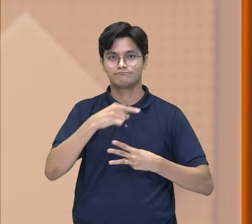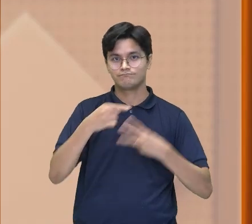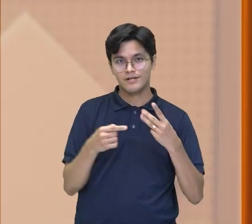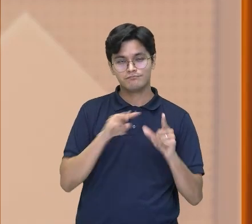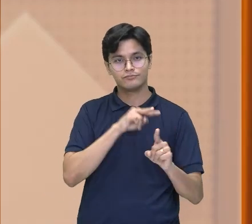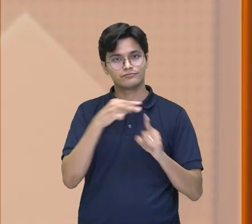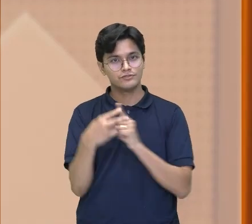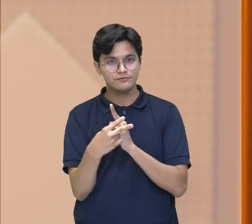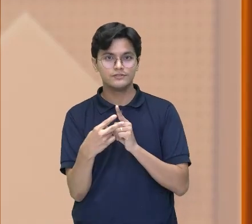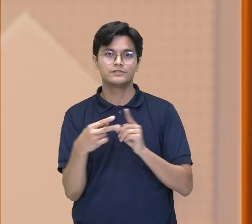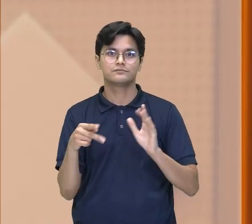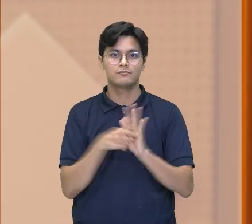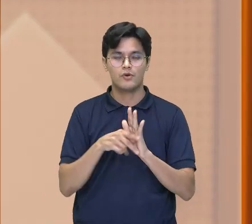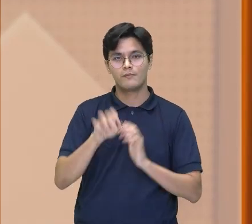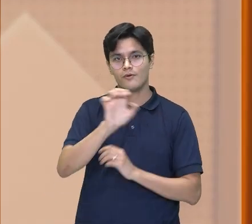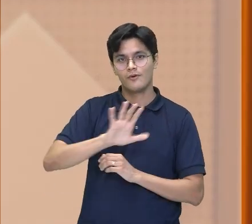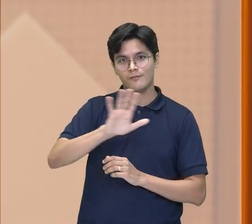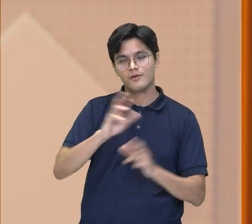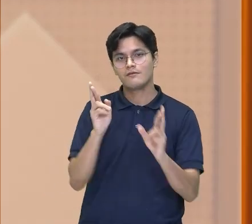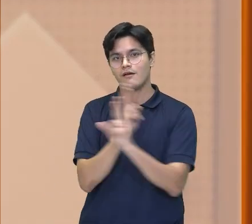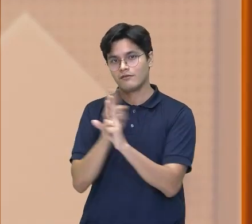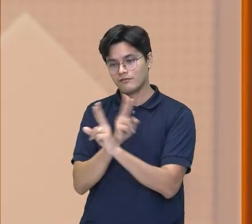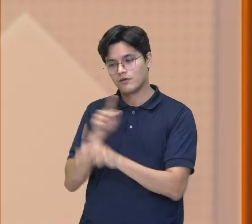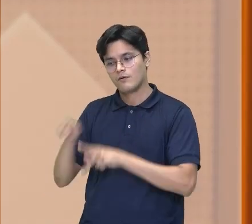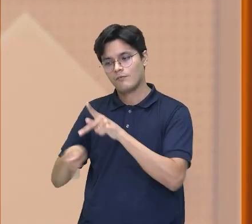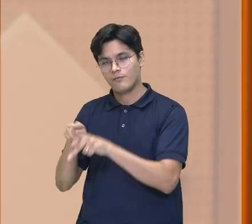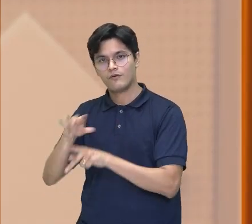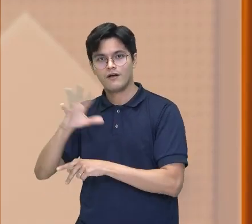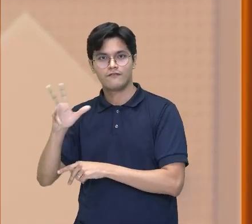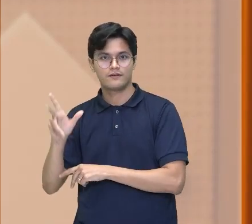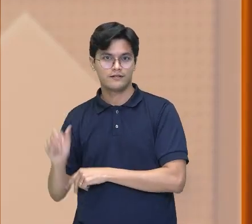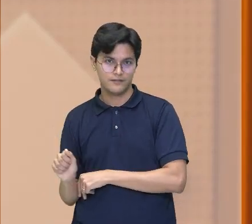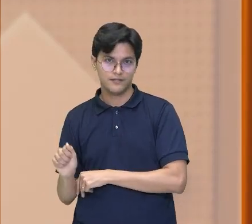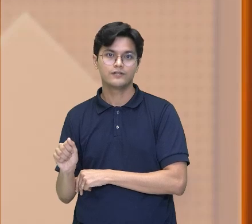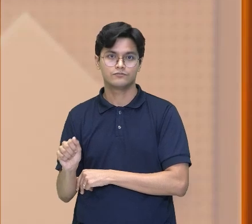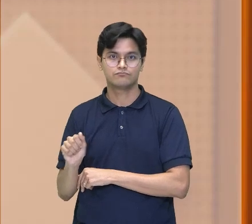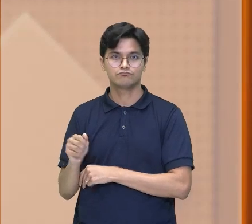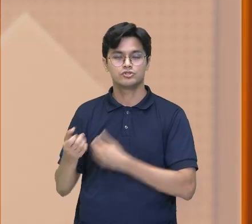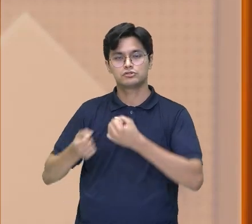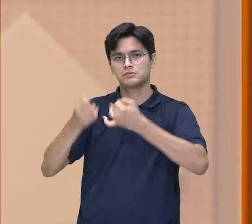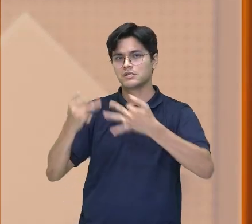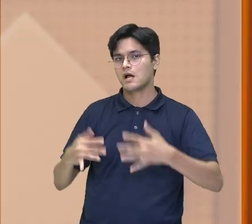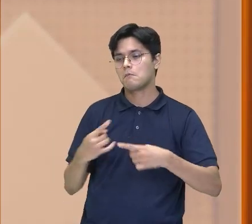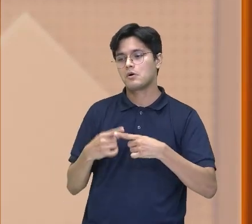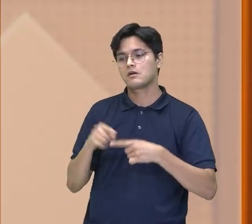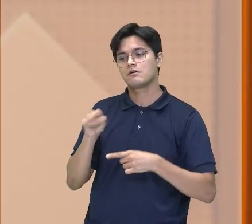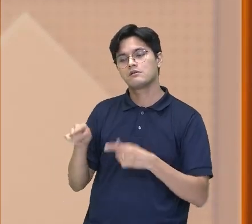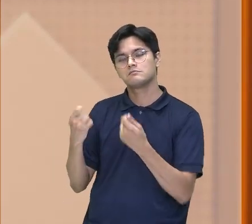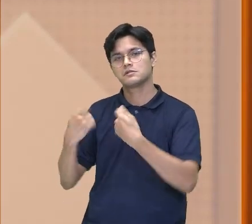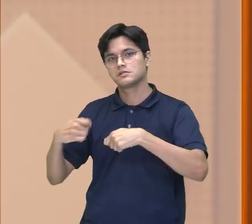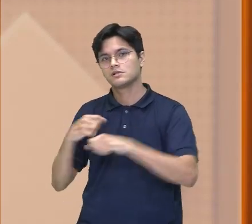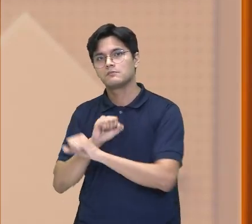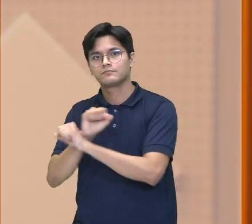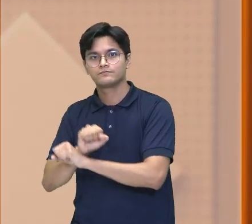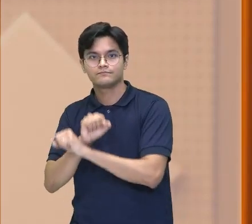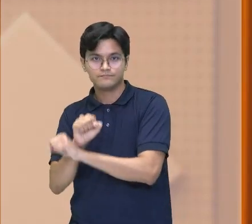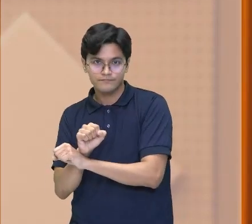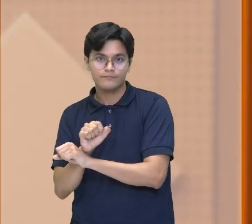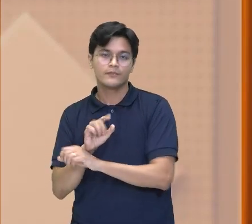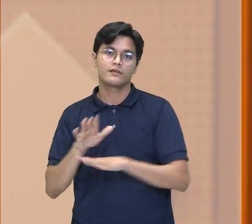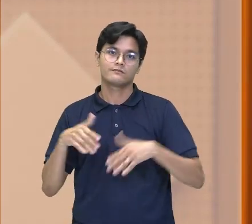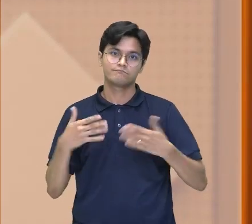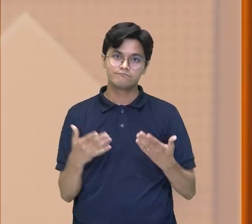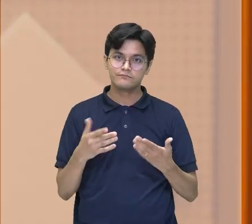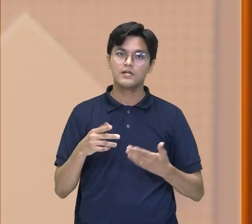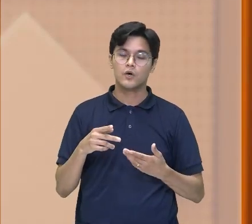o processo de escravização. Então, o que eles vão fazer? Vão desqualificar esse povo para que eles pudessem